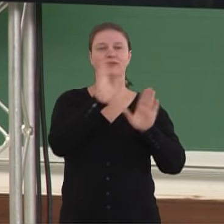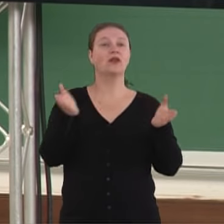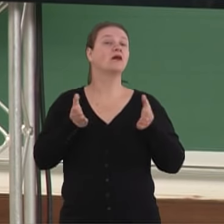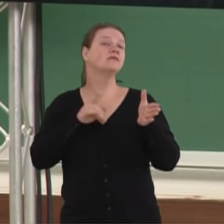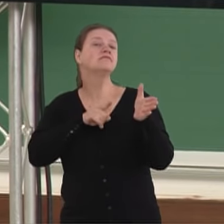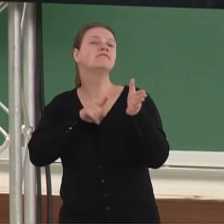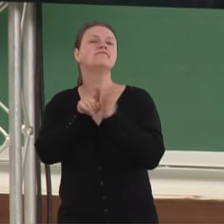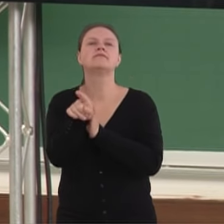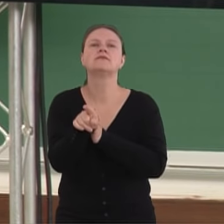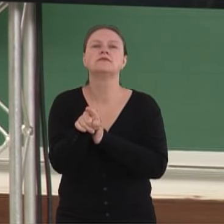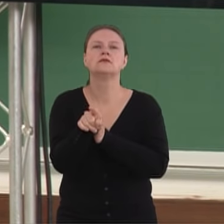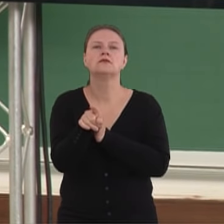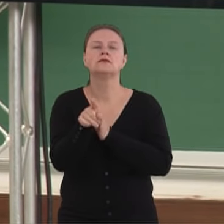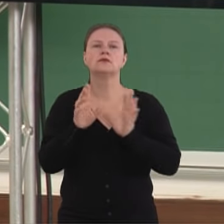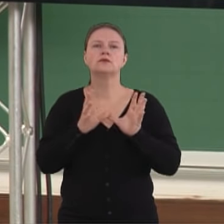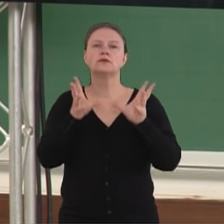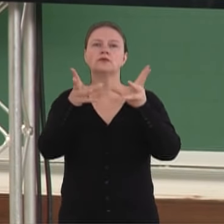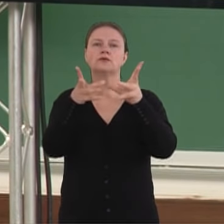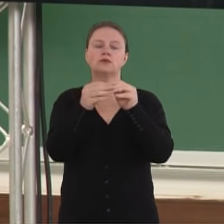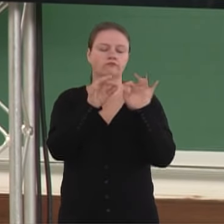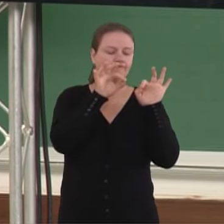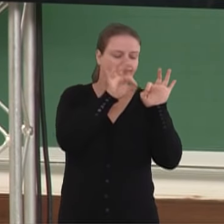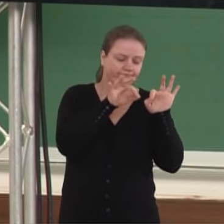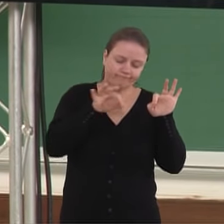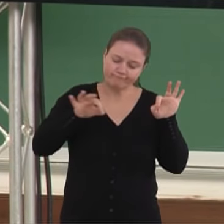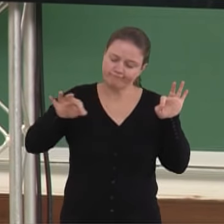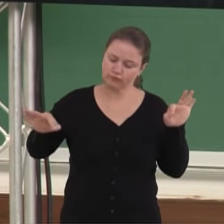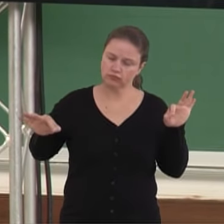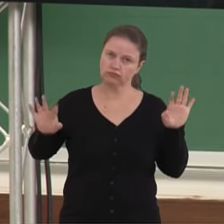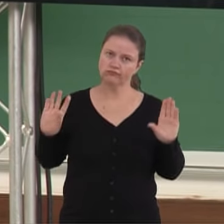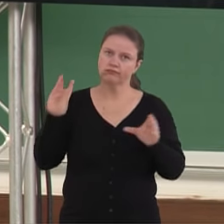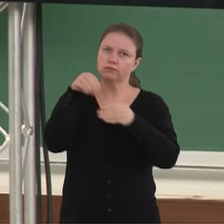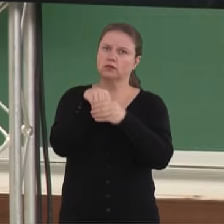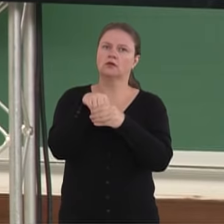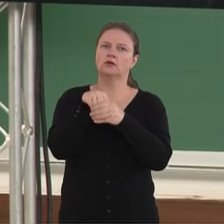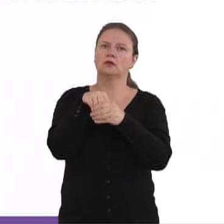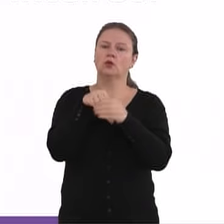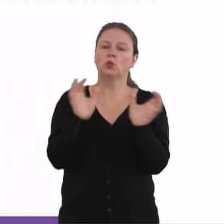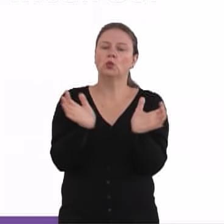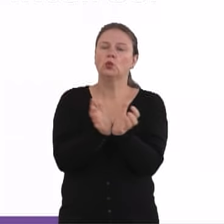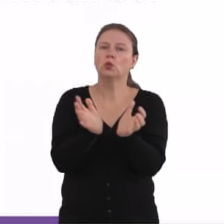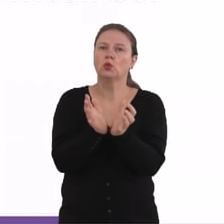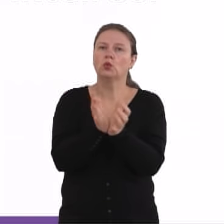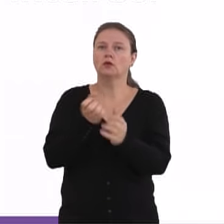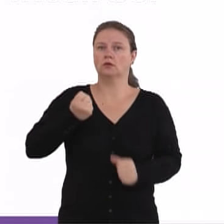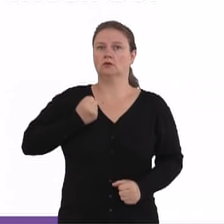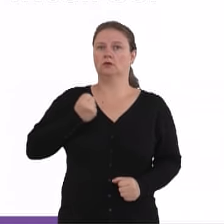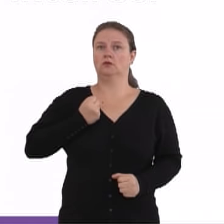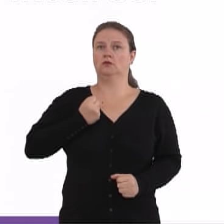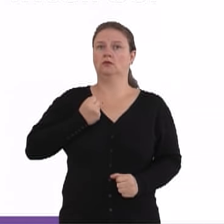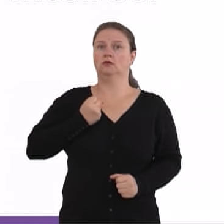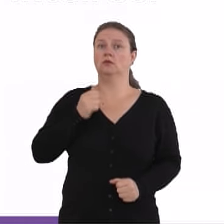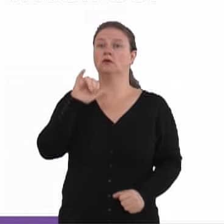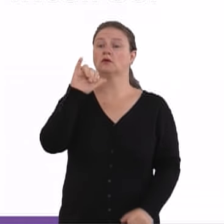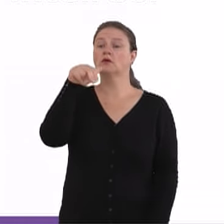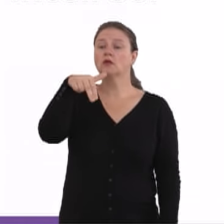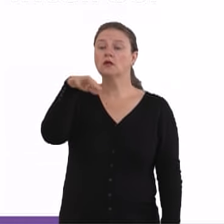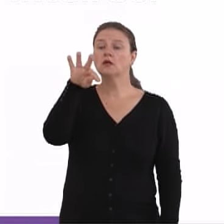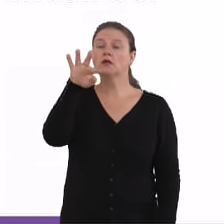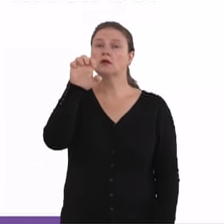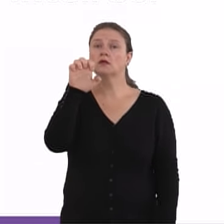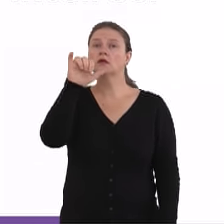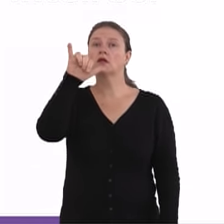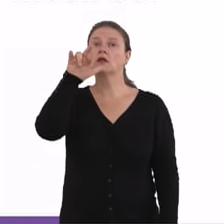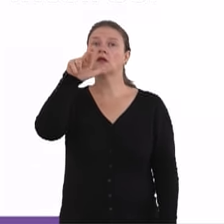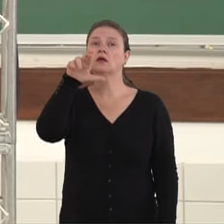perguntas. Todos os pontos pertencem ao conjunto dos números inteiros? Então, nós temos que lembrar o que são os números